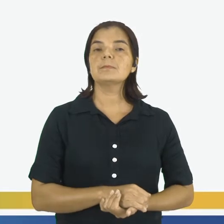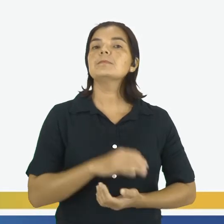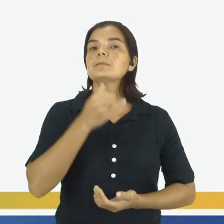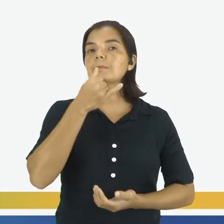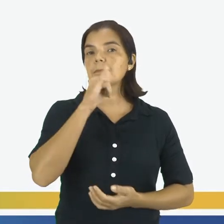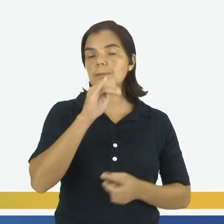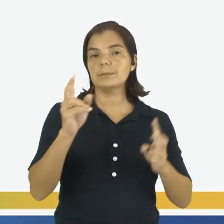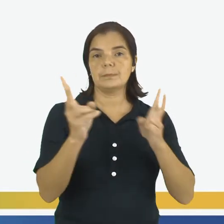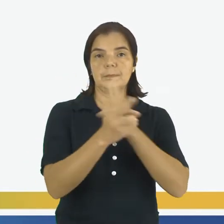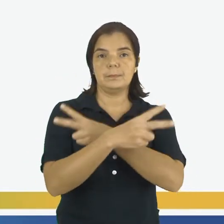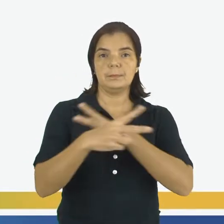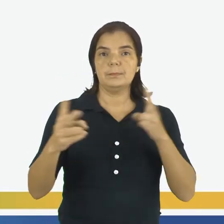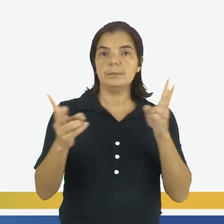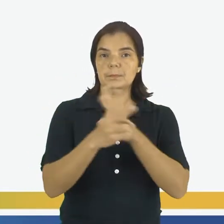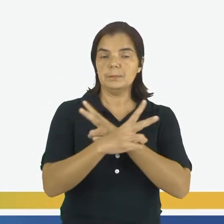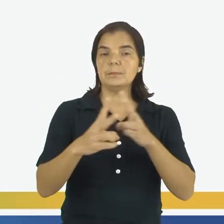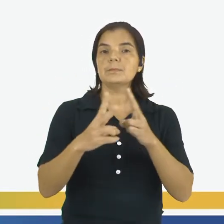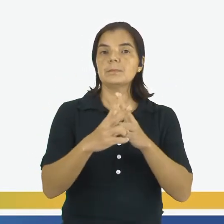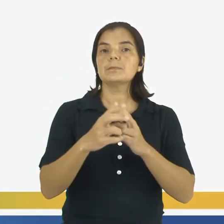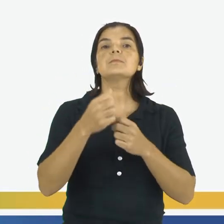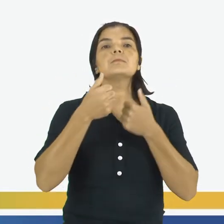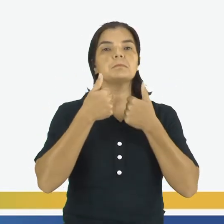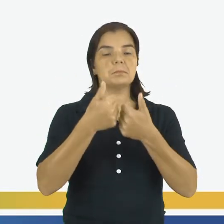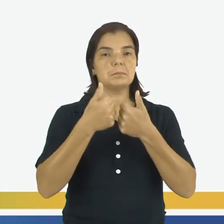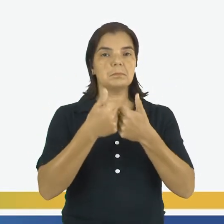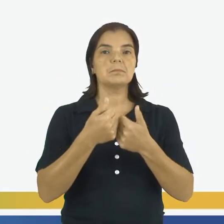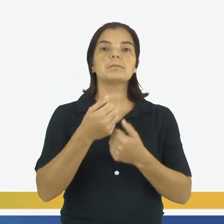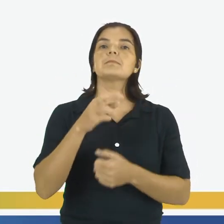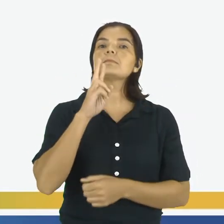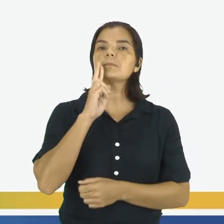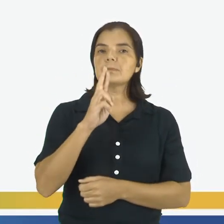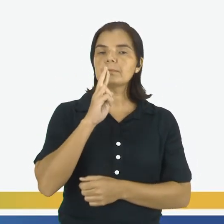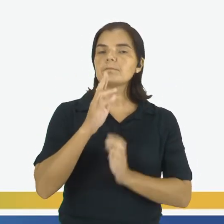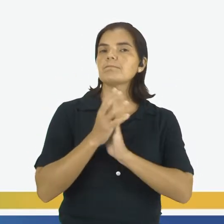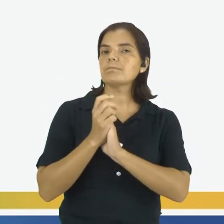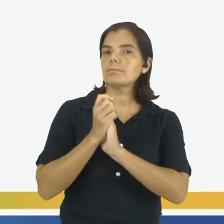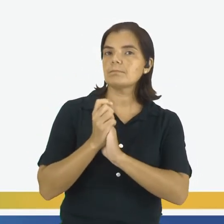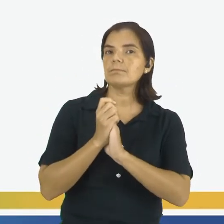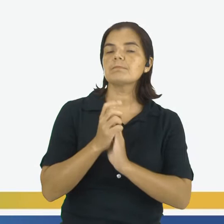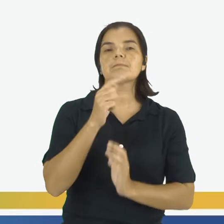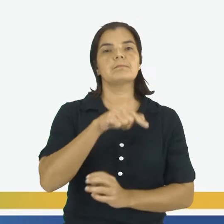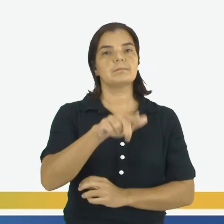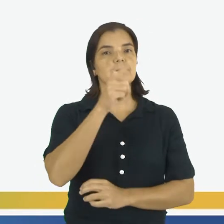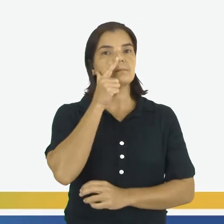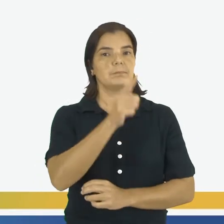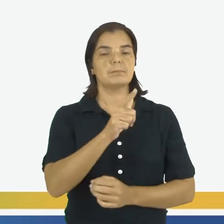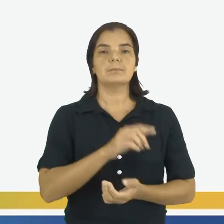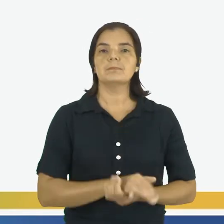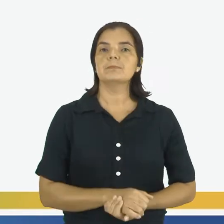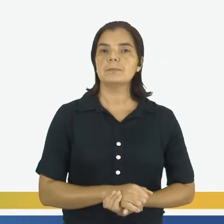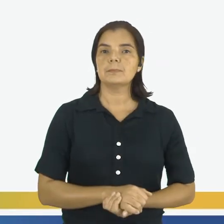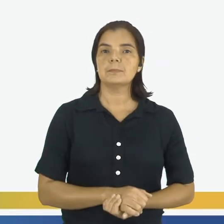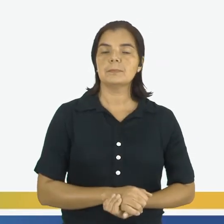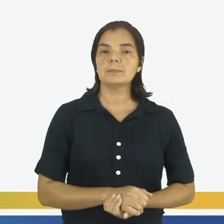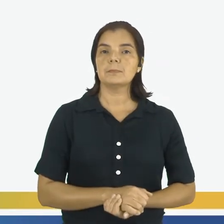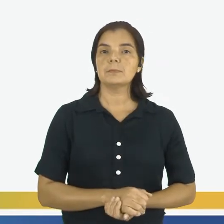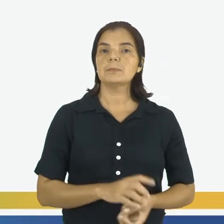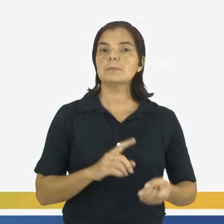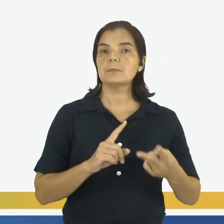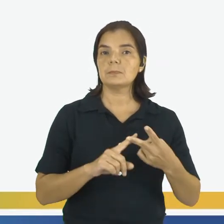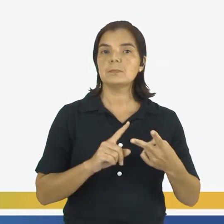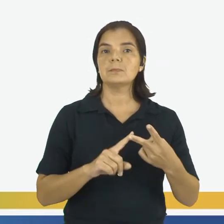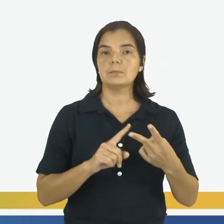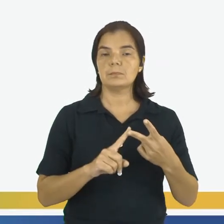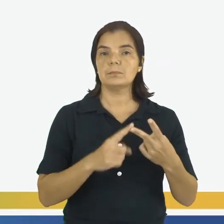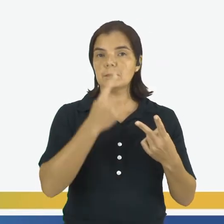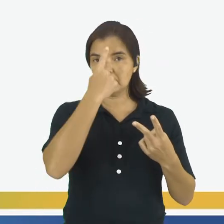Energia eólica. Muito bem, se você falou que era energia eólica, parabéns, você acertou. Agora nós temos aí